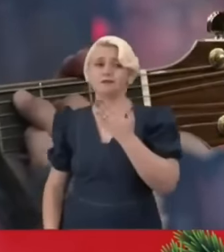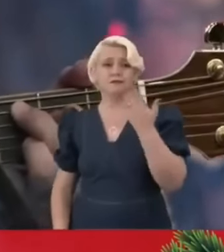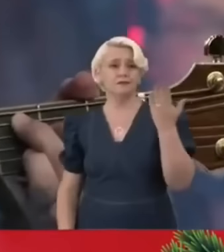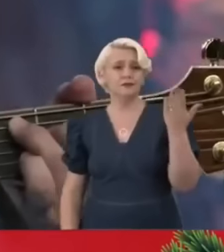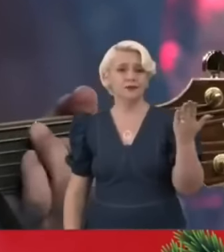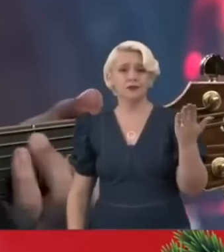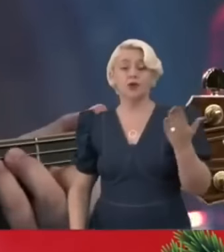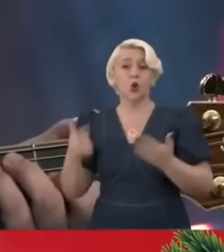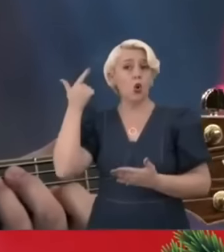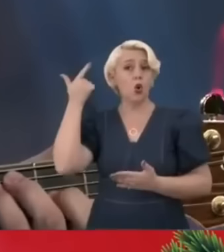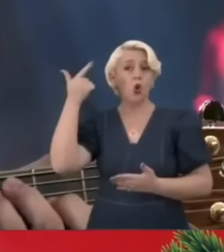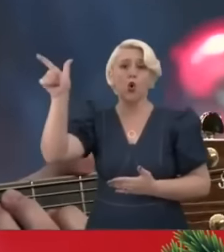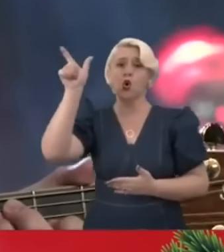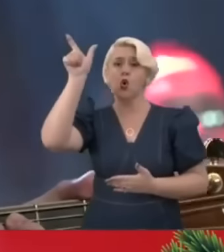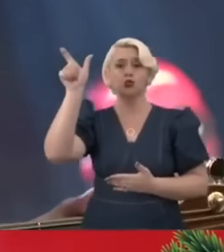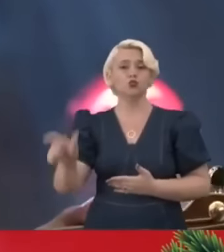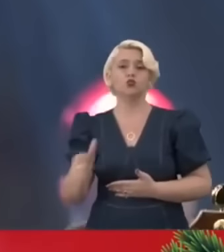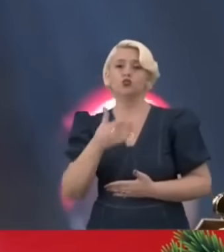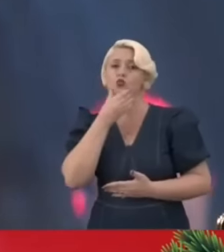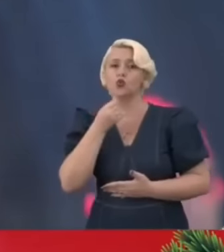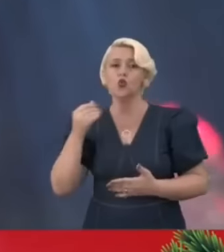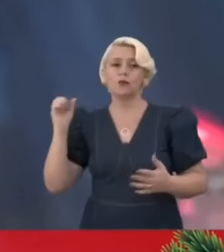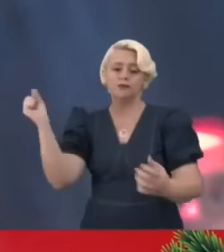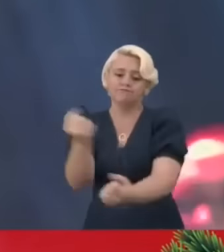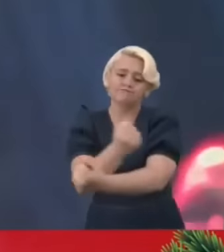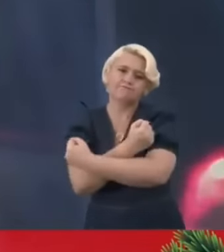outro homem te abraçar.